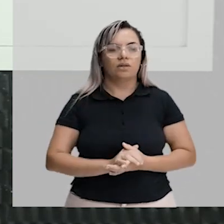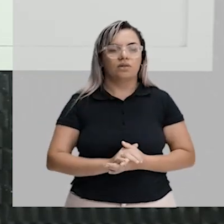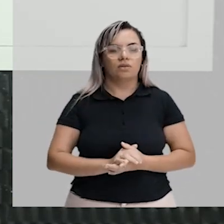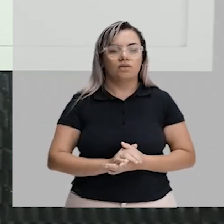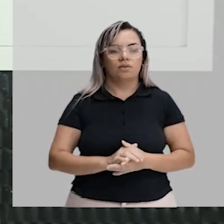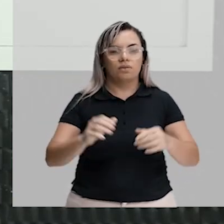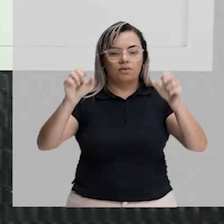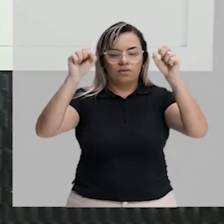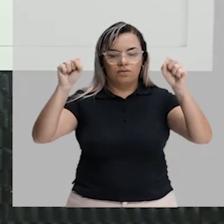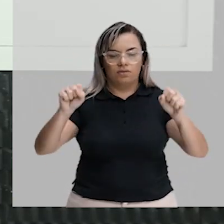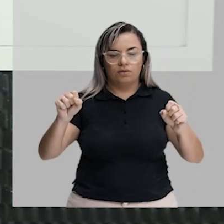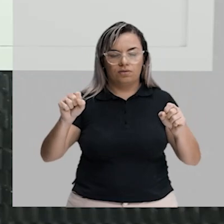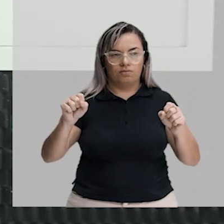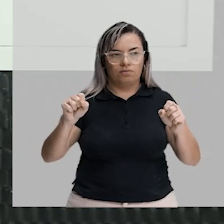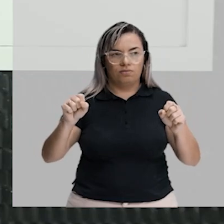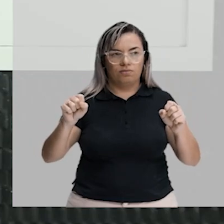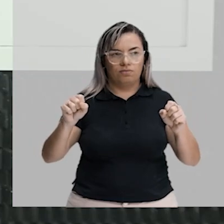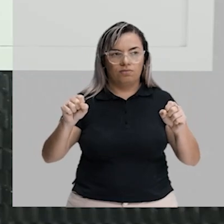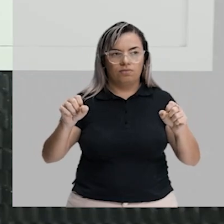A